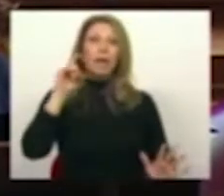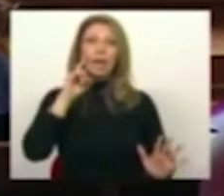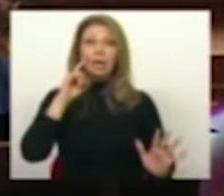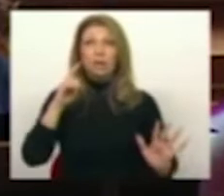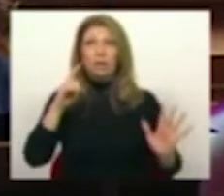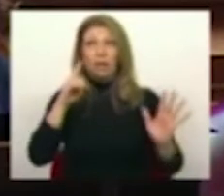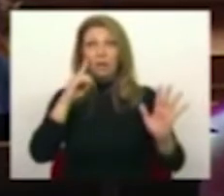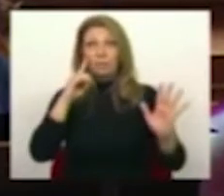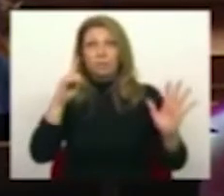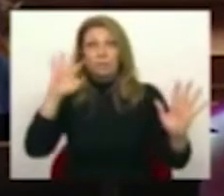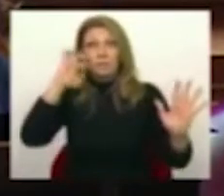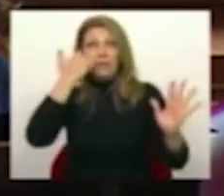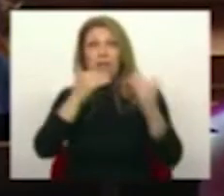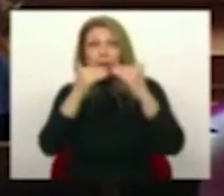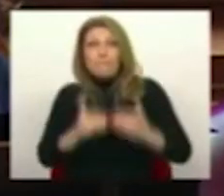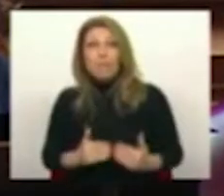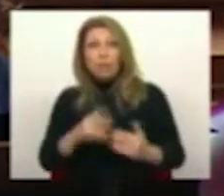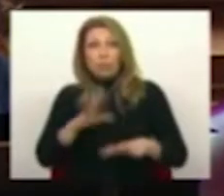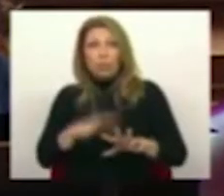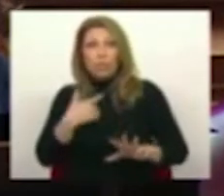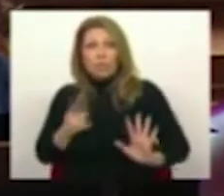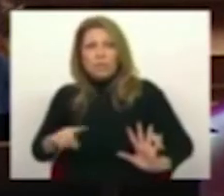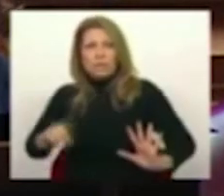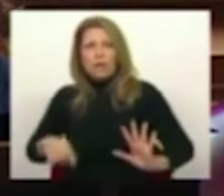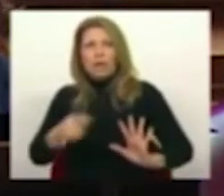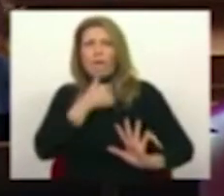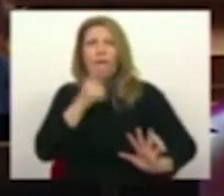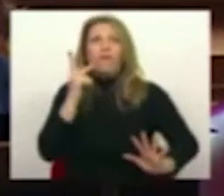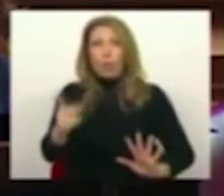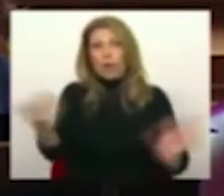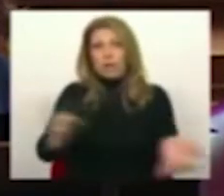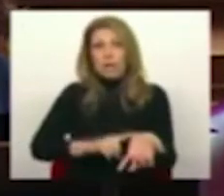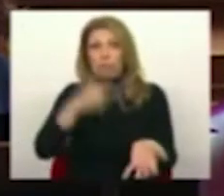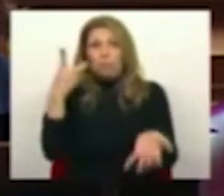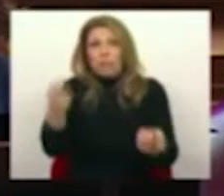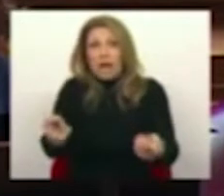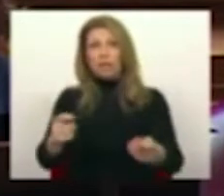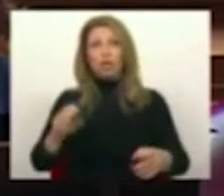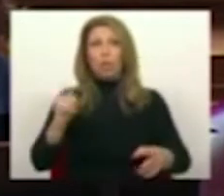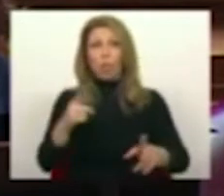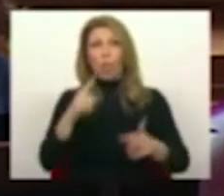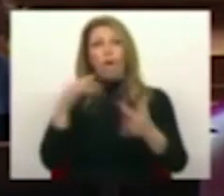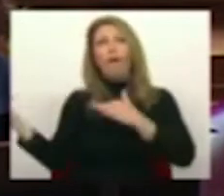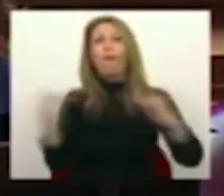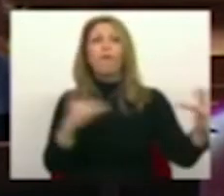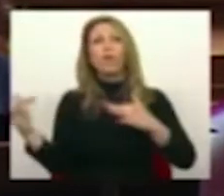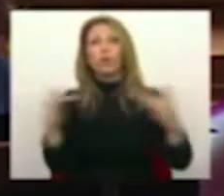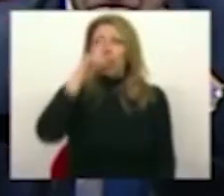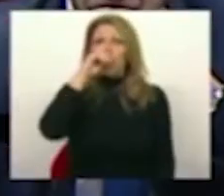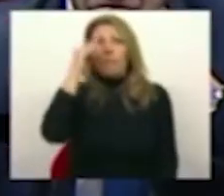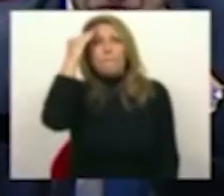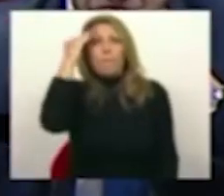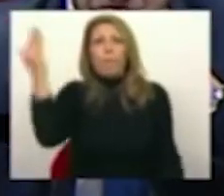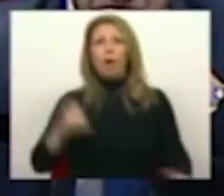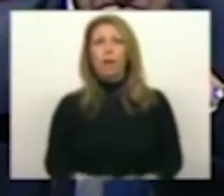diferentes manifestações de violência e, no caso em particular, do racismo e da violência no futebol, o que é que está disponível, então, para concretizar?